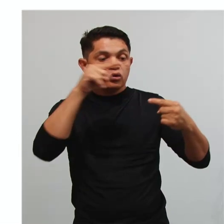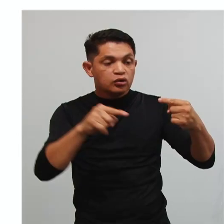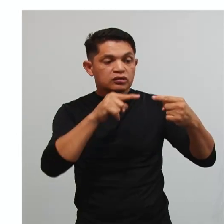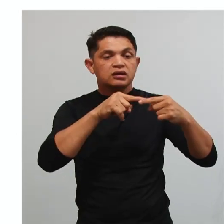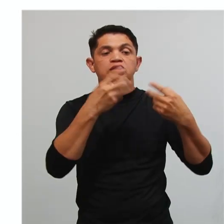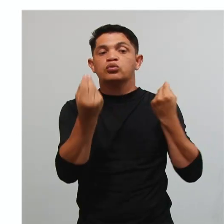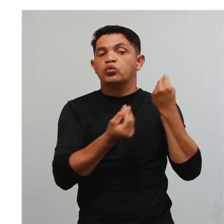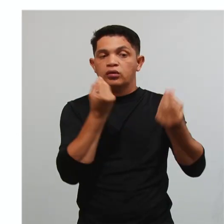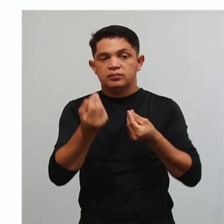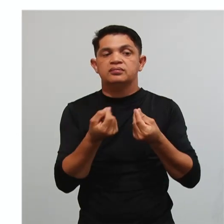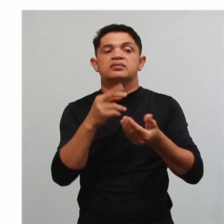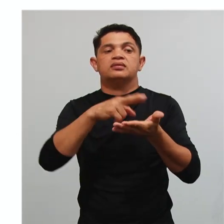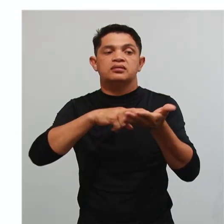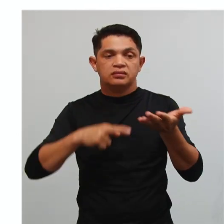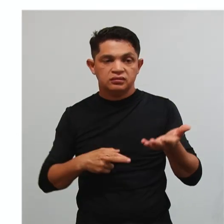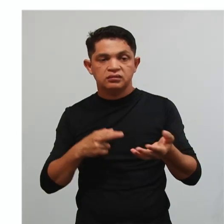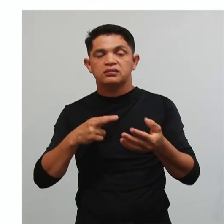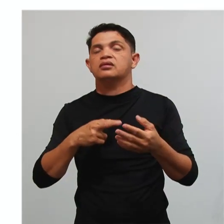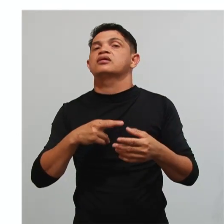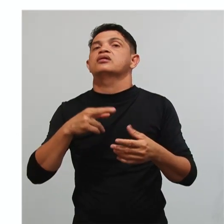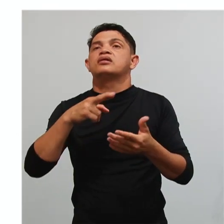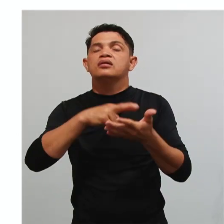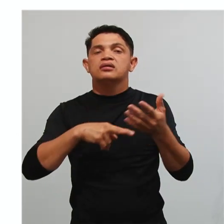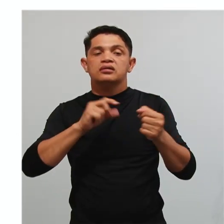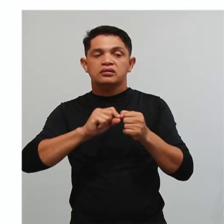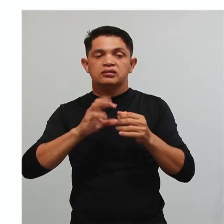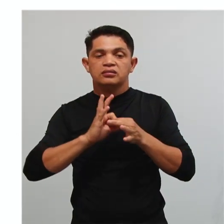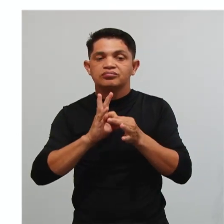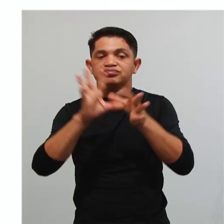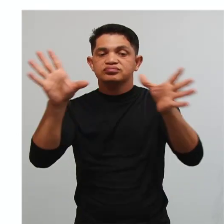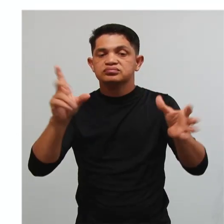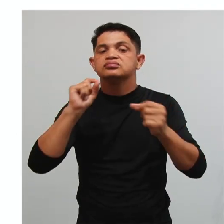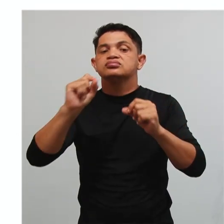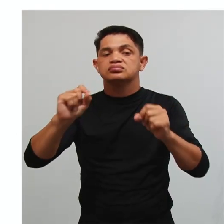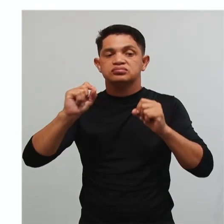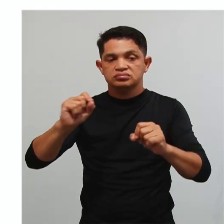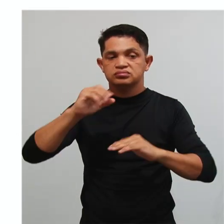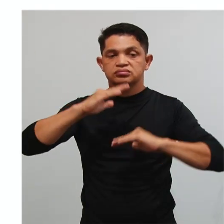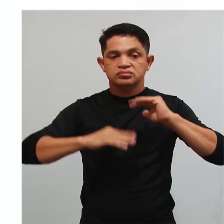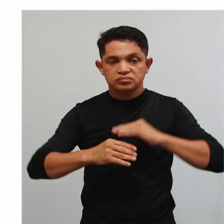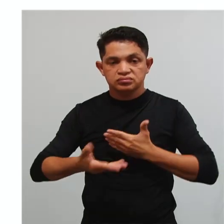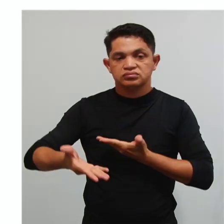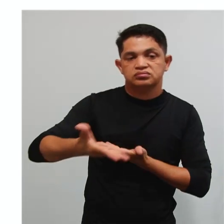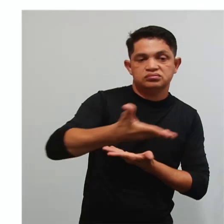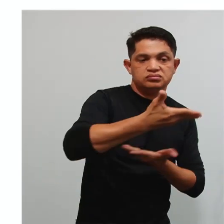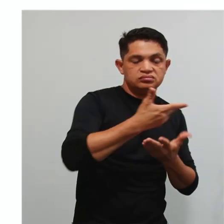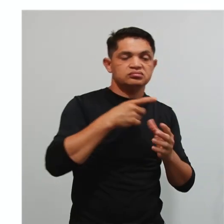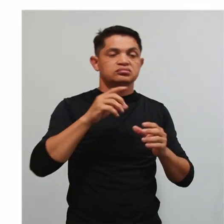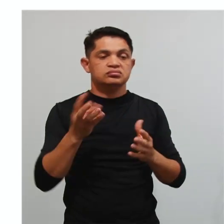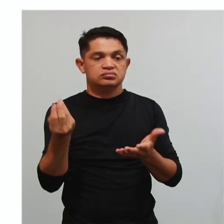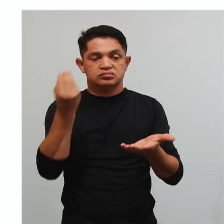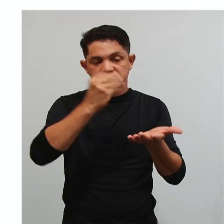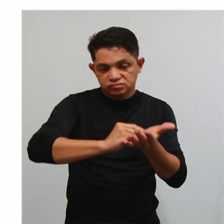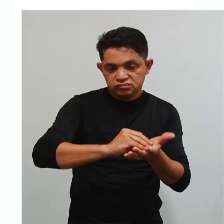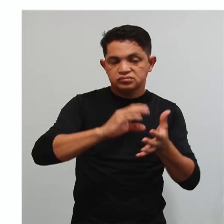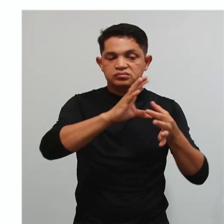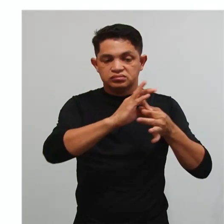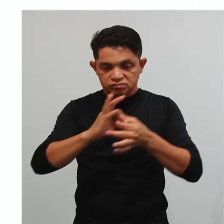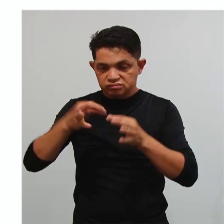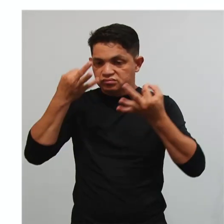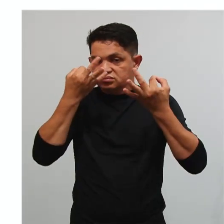documento. Bom, então ele é um documento que se expõe o relato de uma ocorrência da execução